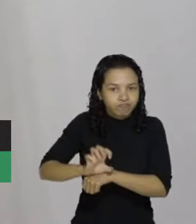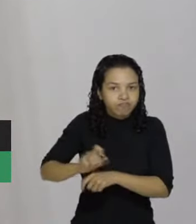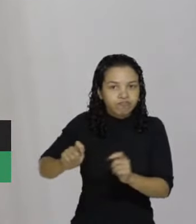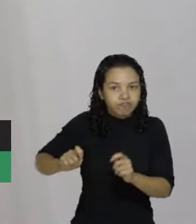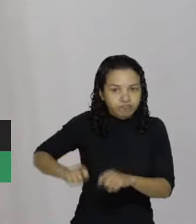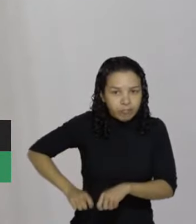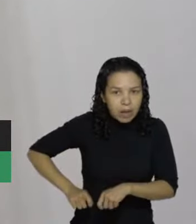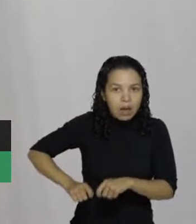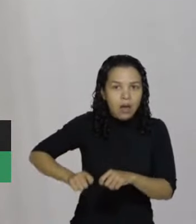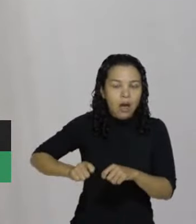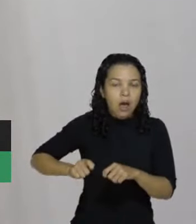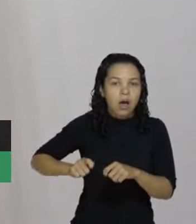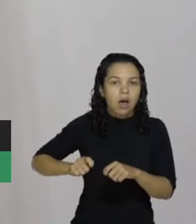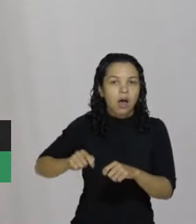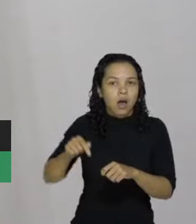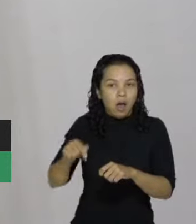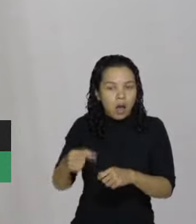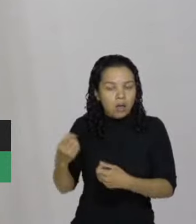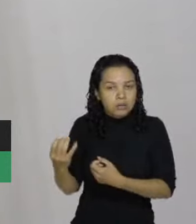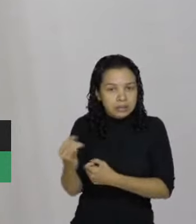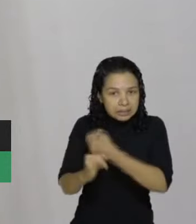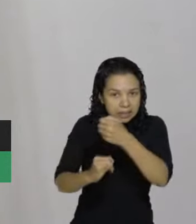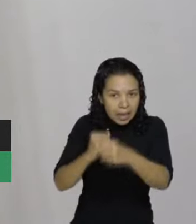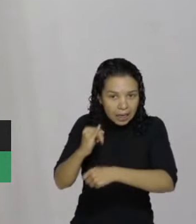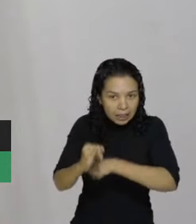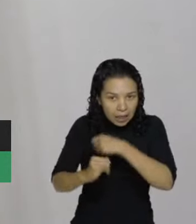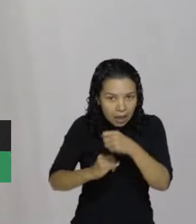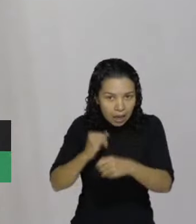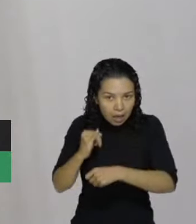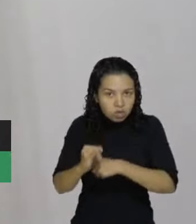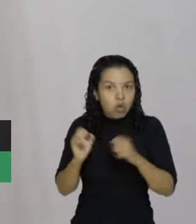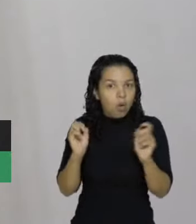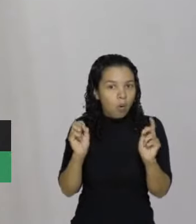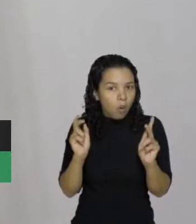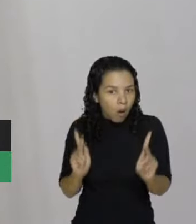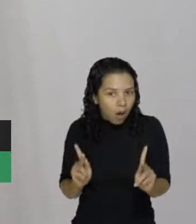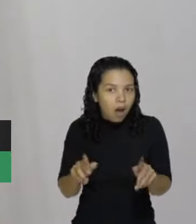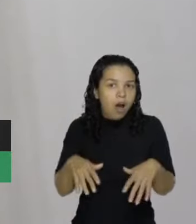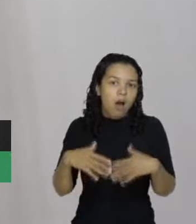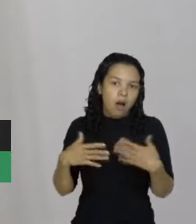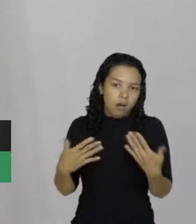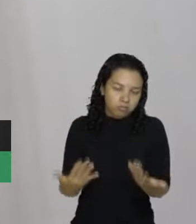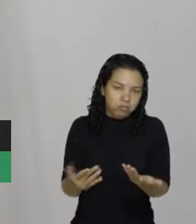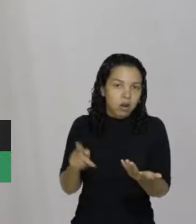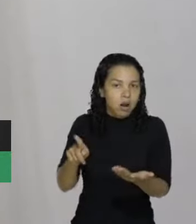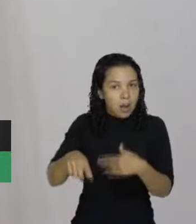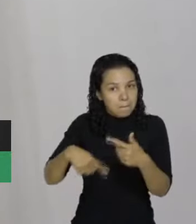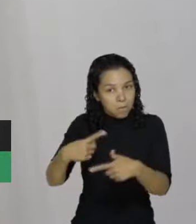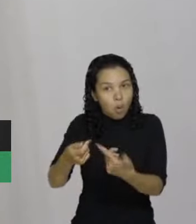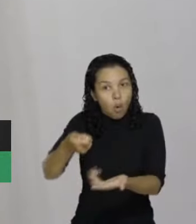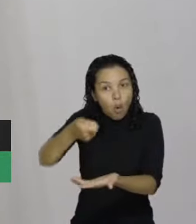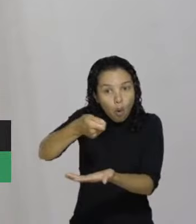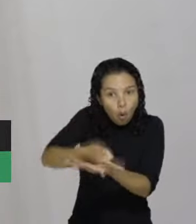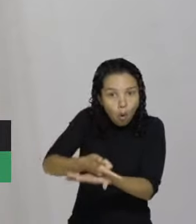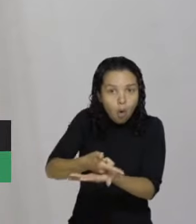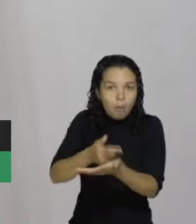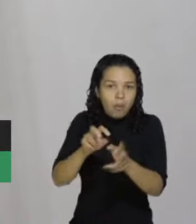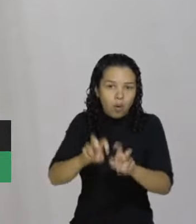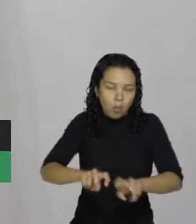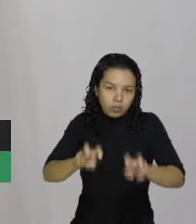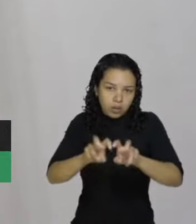parte, oferecerem a internet no campo, os agricultores poderem comprar seu computador e assim emitirem a sua